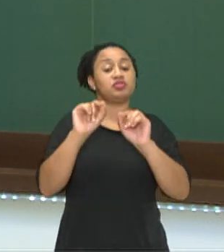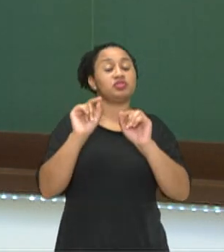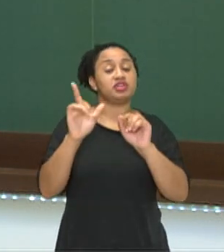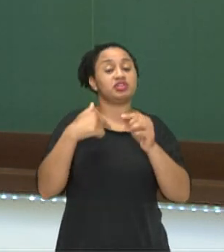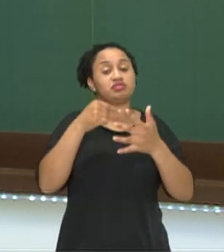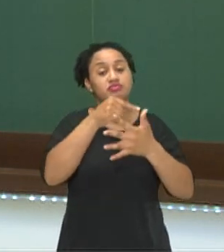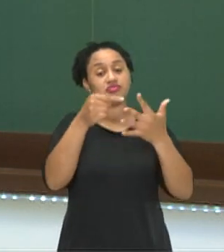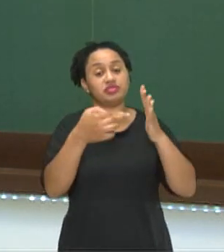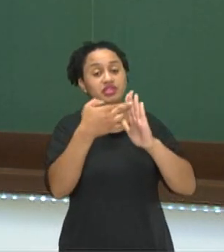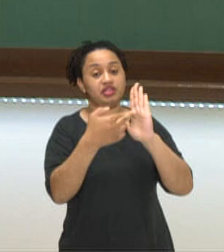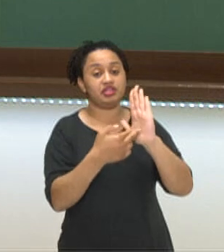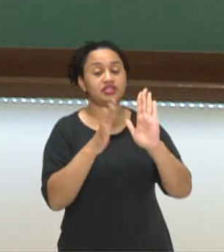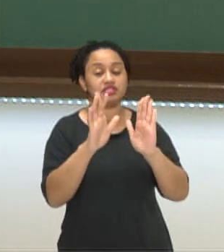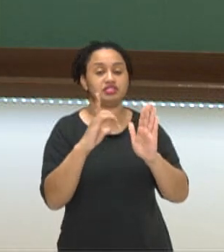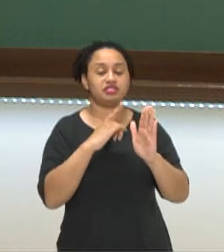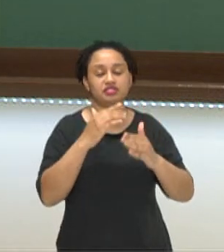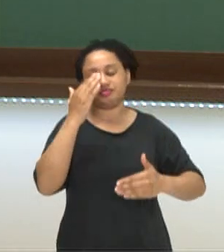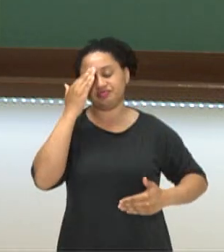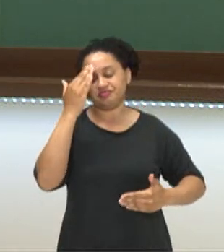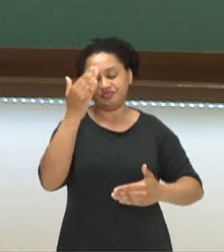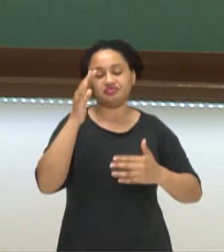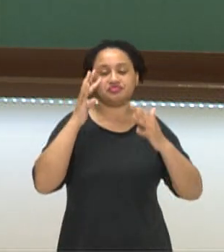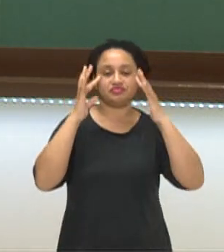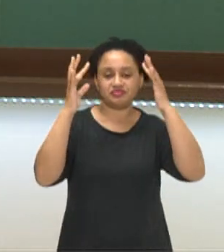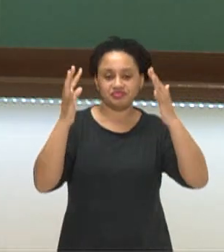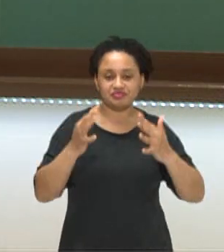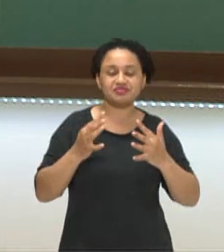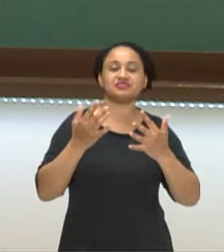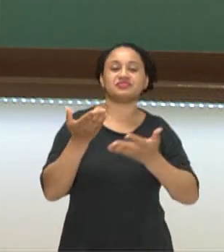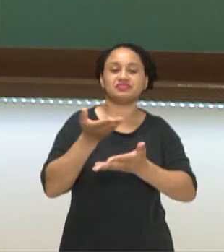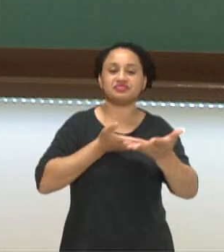previamente estabelecido. Agradecemos a você pelo